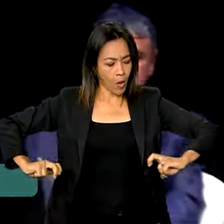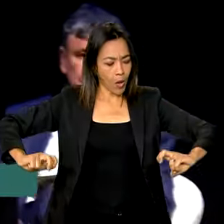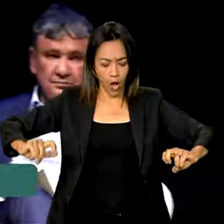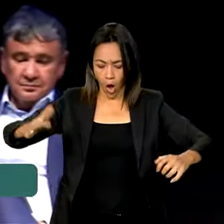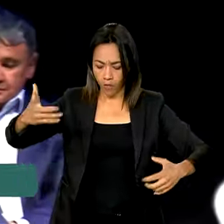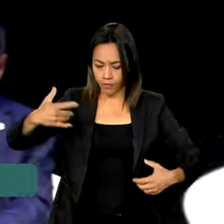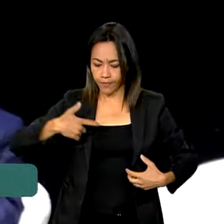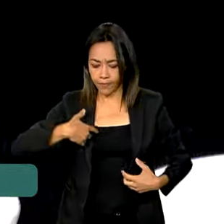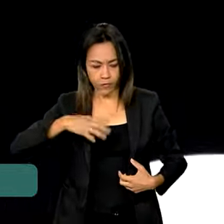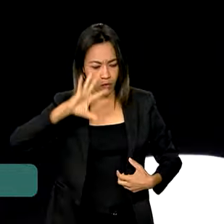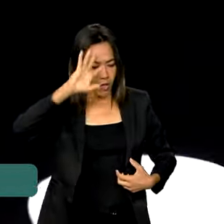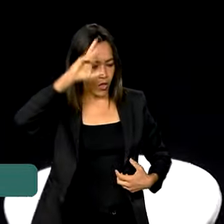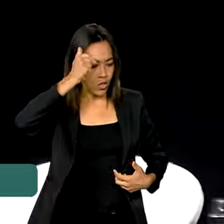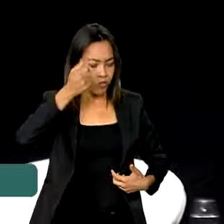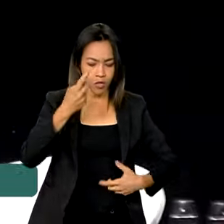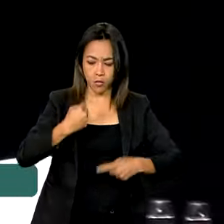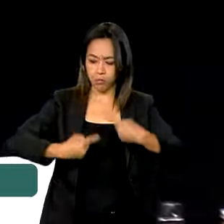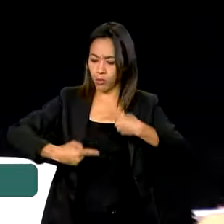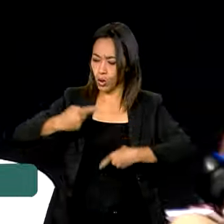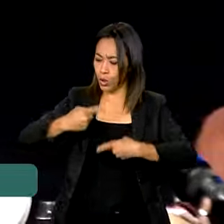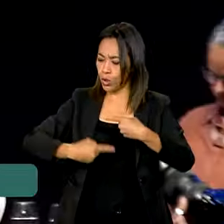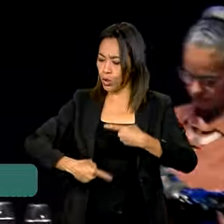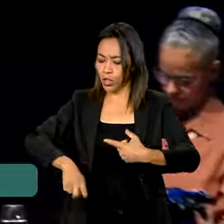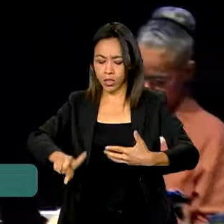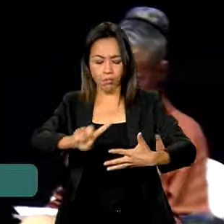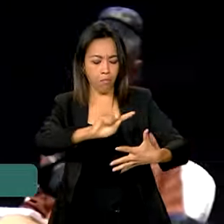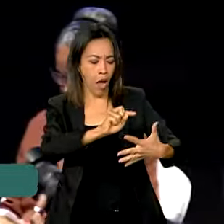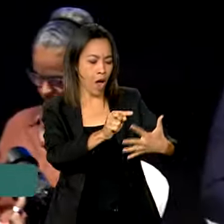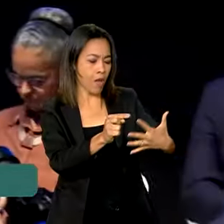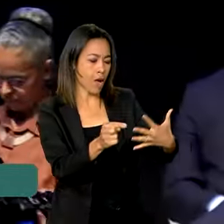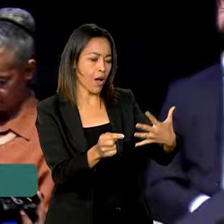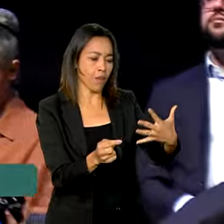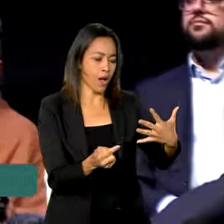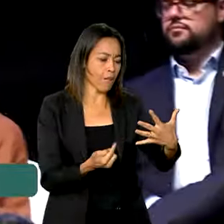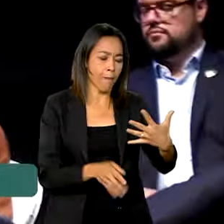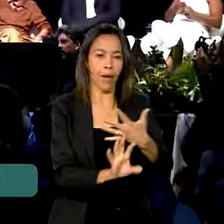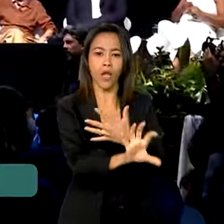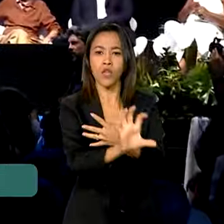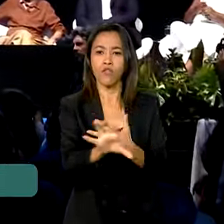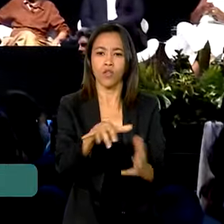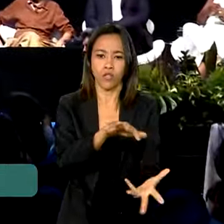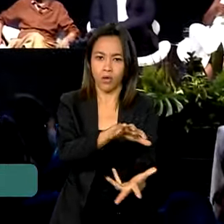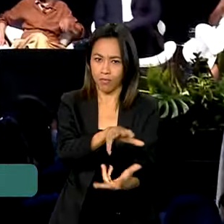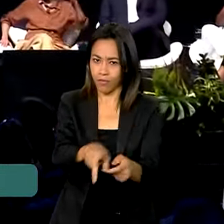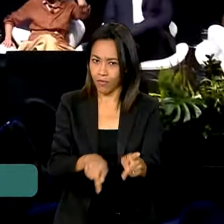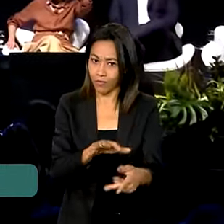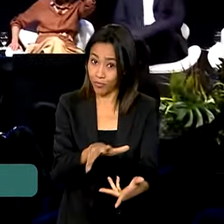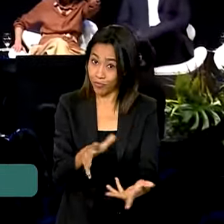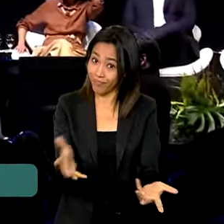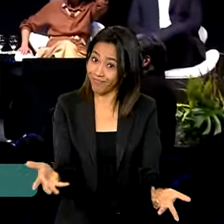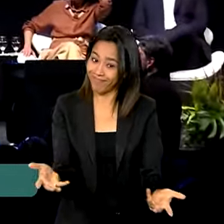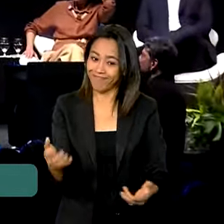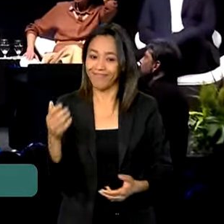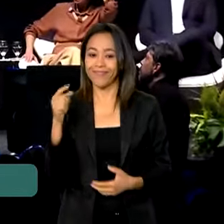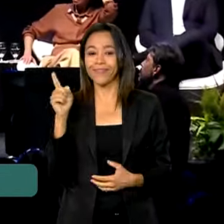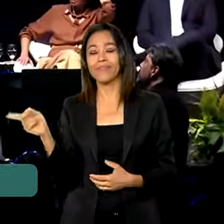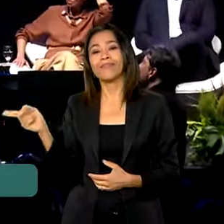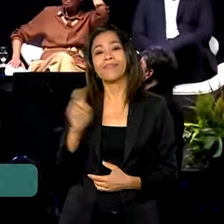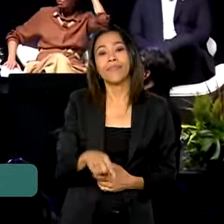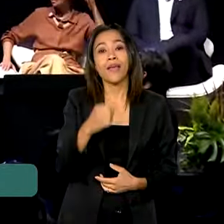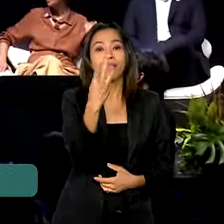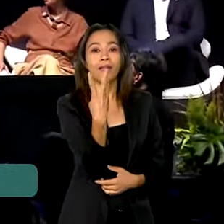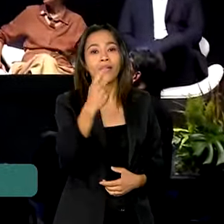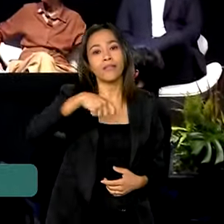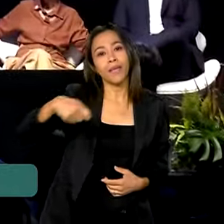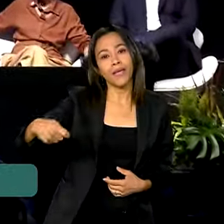as políticas que vão atingir as populações no mundo inteiro. Nós temos aproximadamente 3 meses que nos